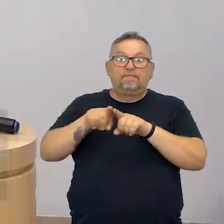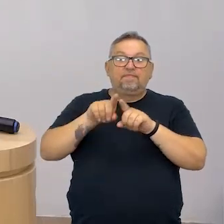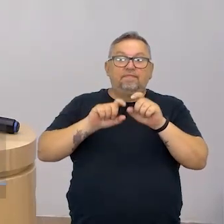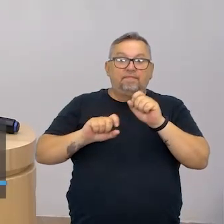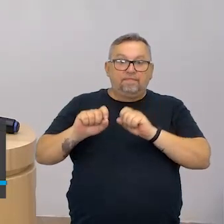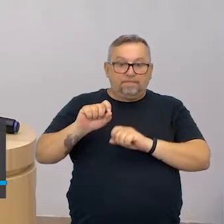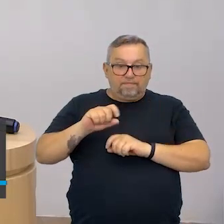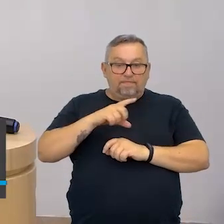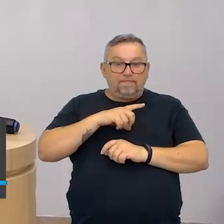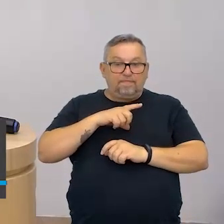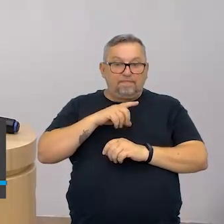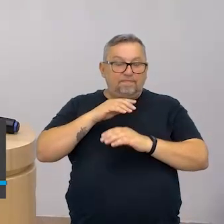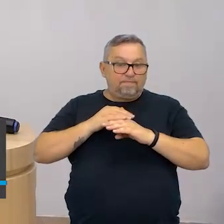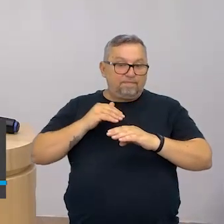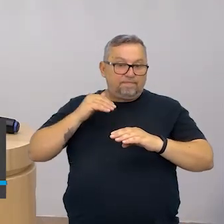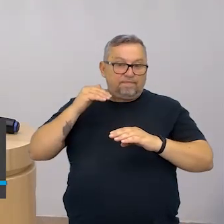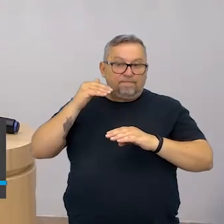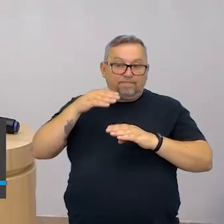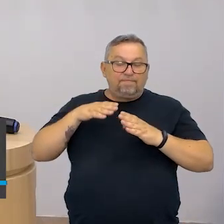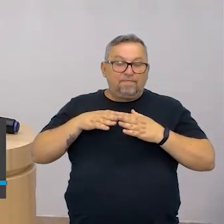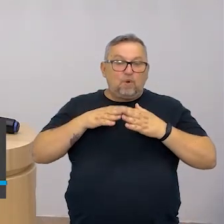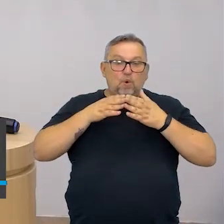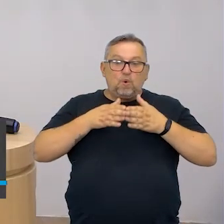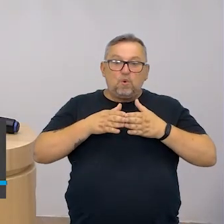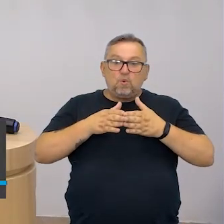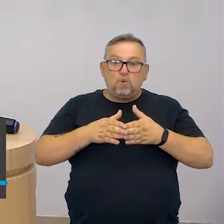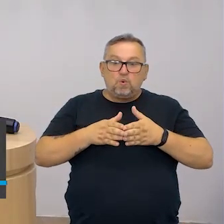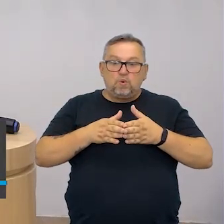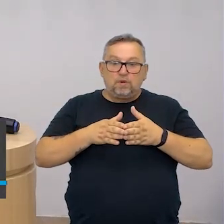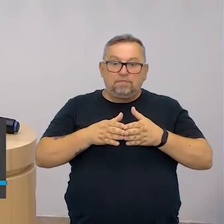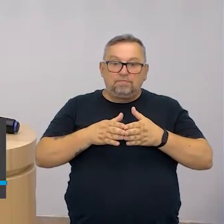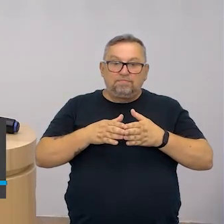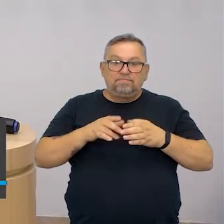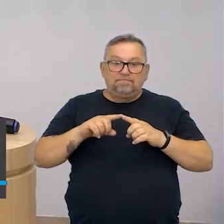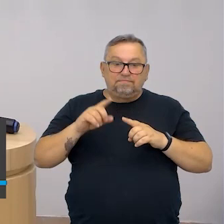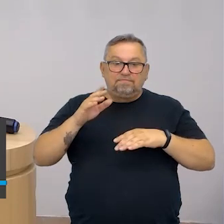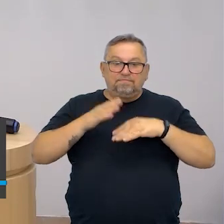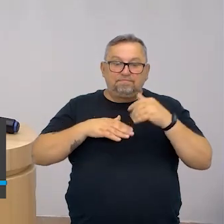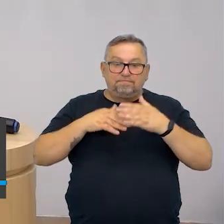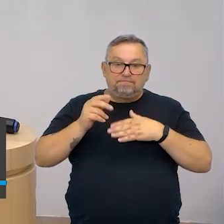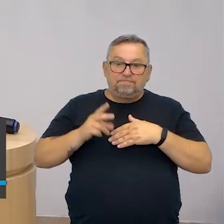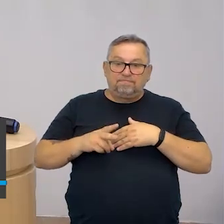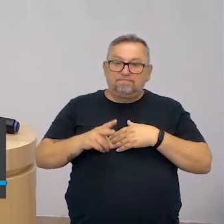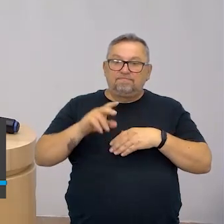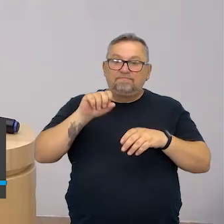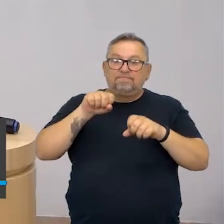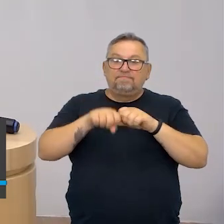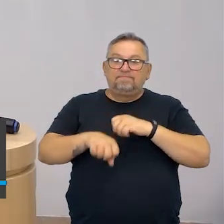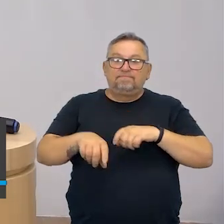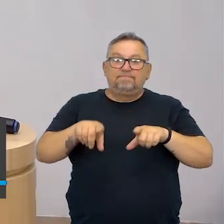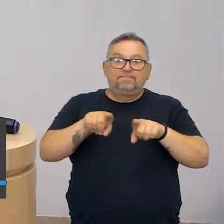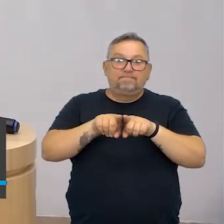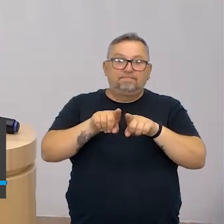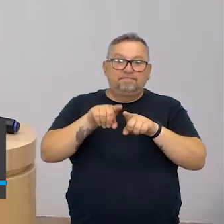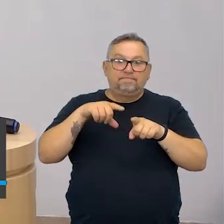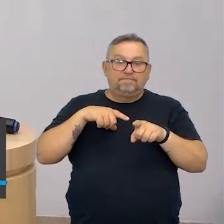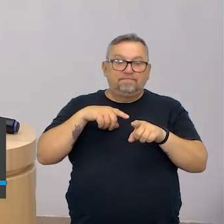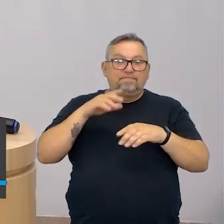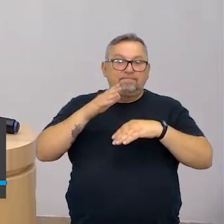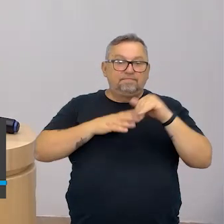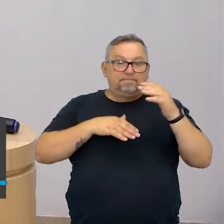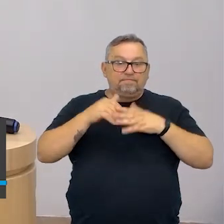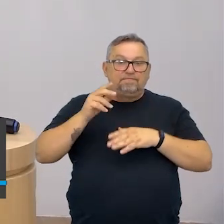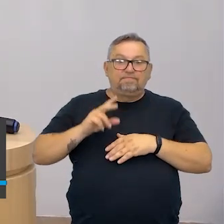também ultrapassaram o oceano, né? Então, essas práticas elas continuaram violentas, essas práticas